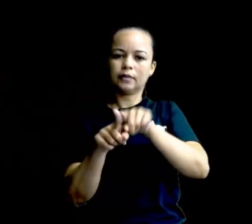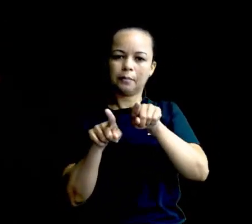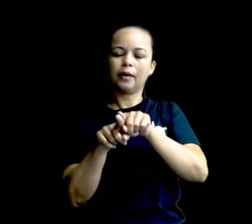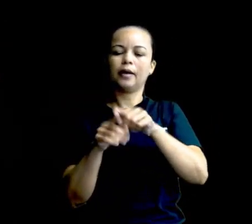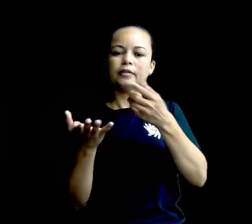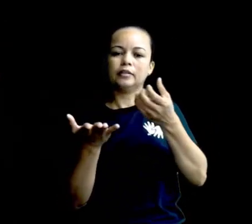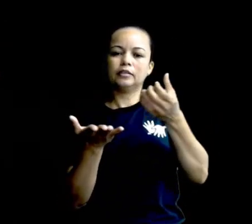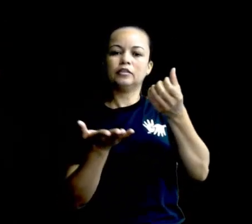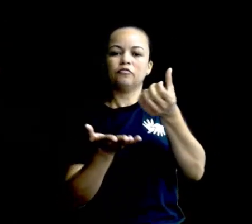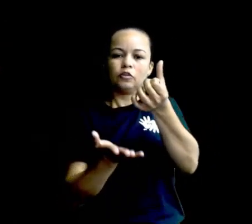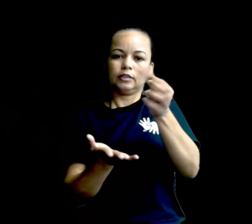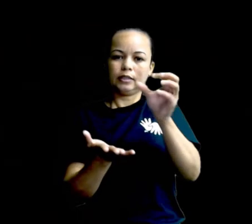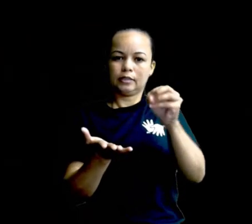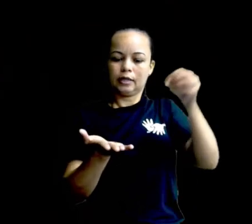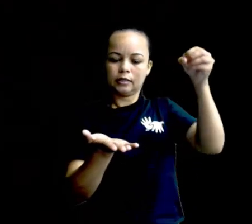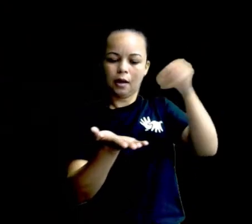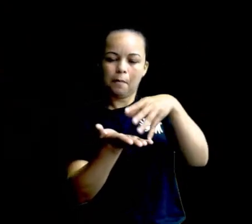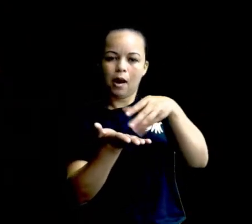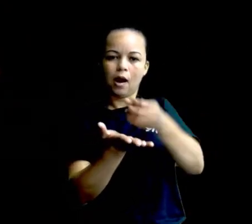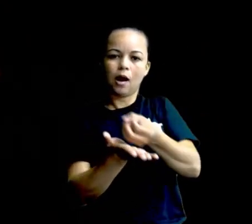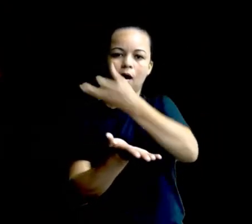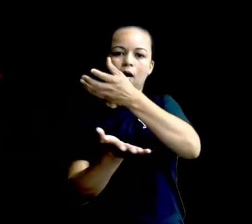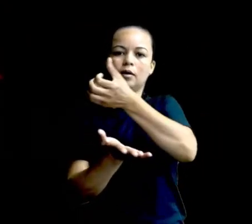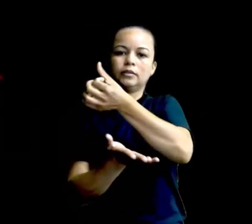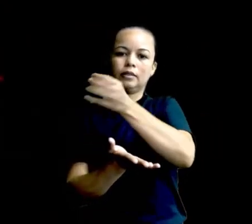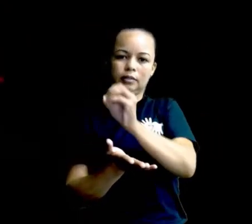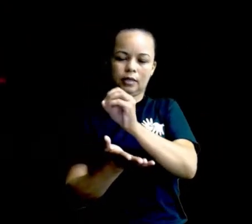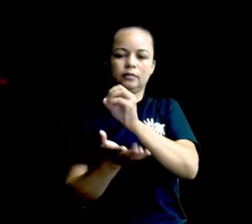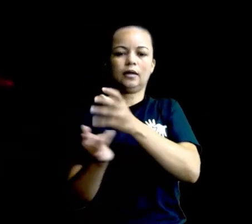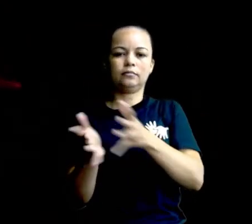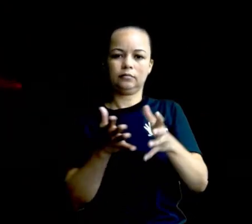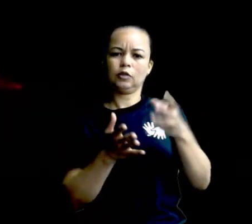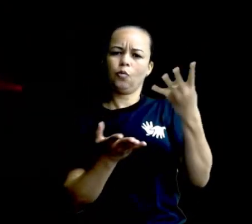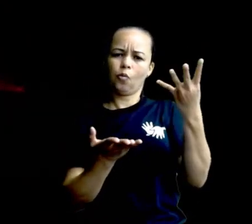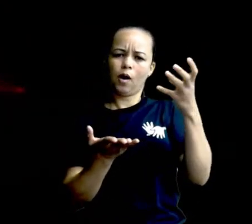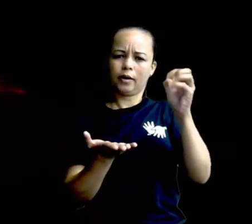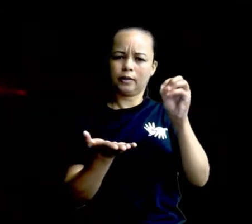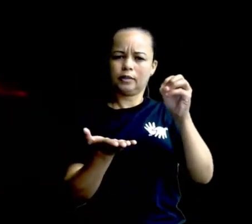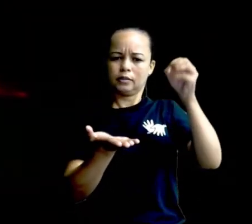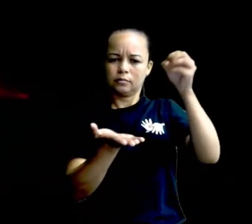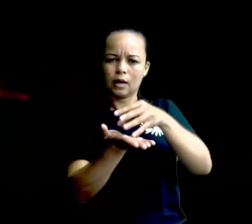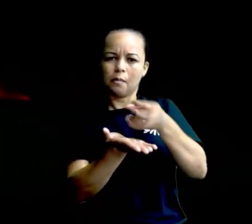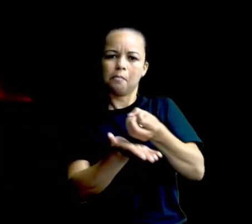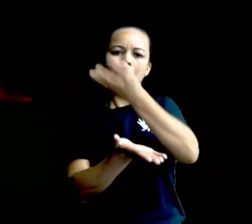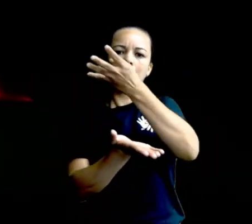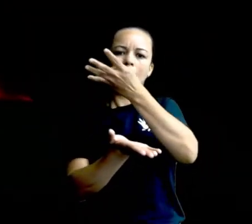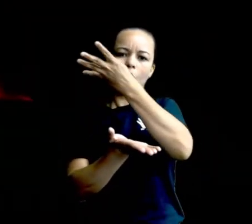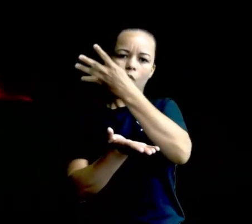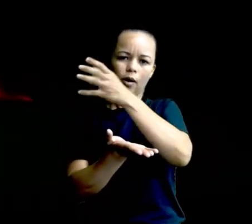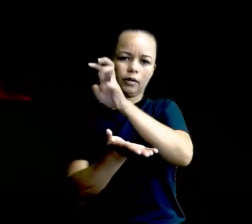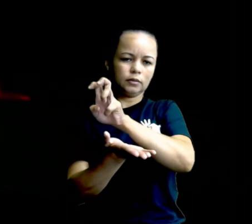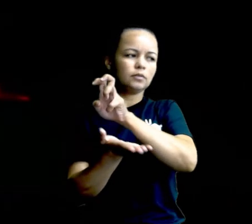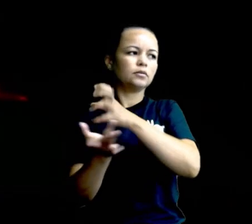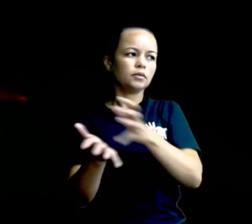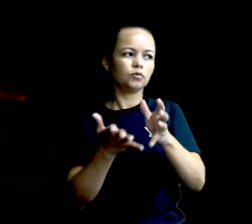Se for 60 graus, sai de 60. Se for 45, 45. Ó, quando sair de 90, ó, o que acontece?